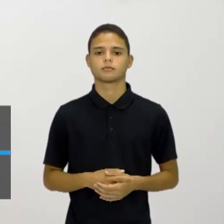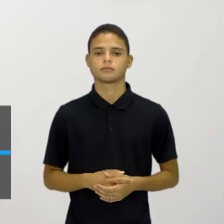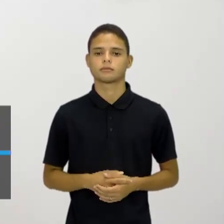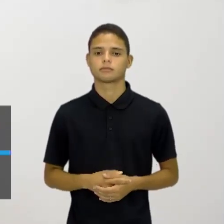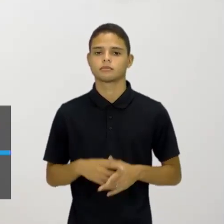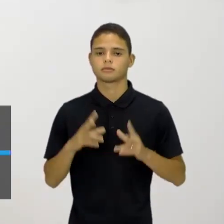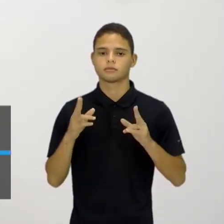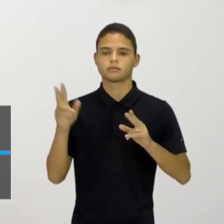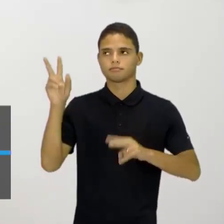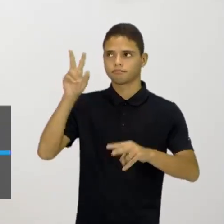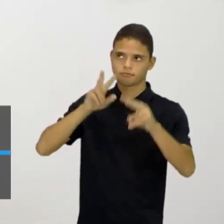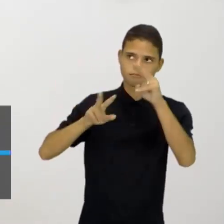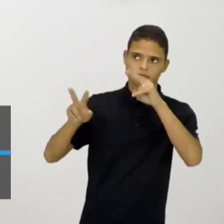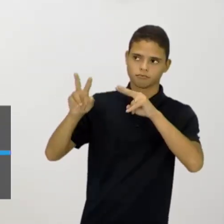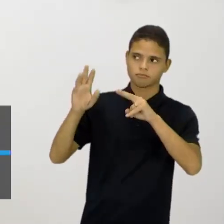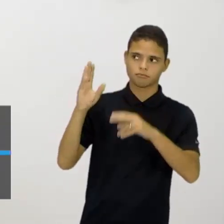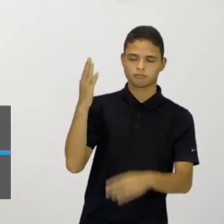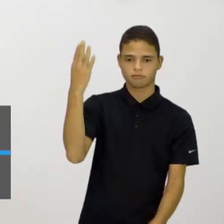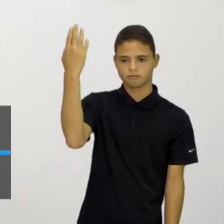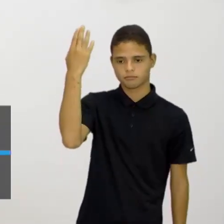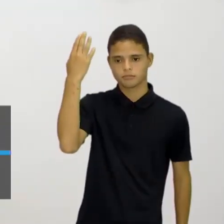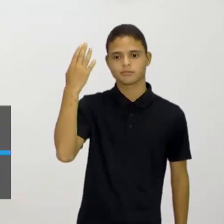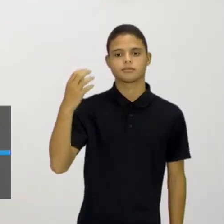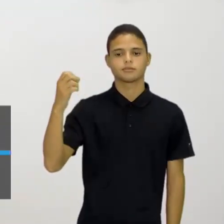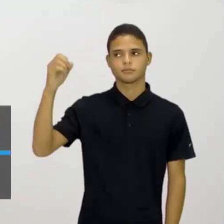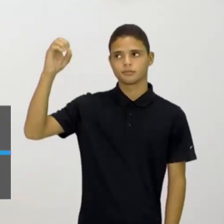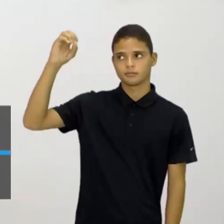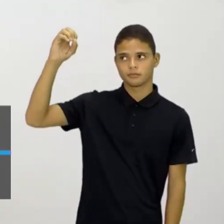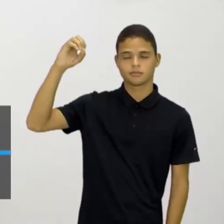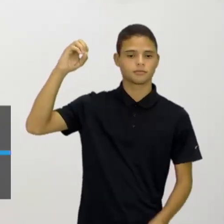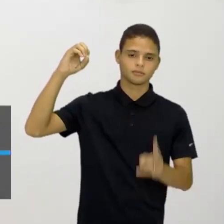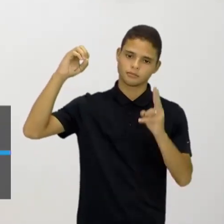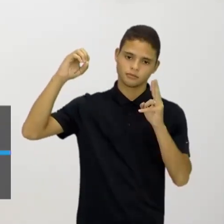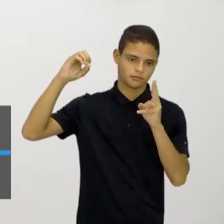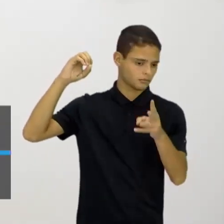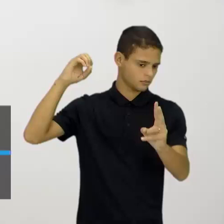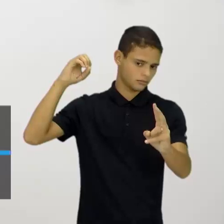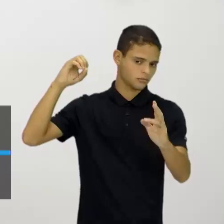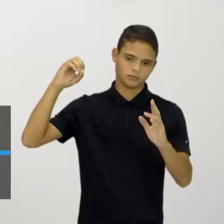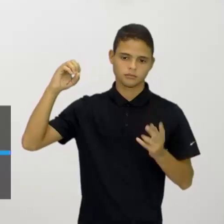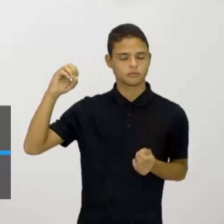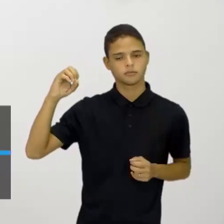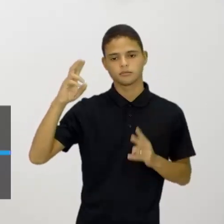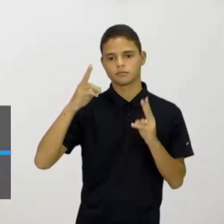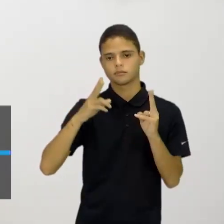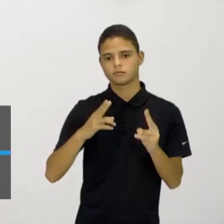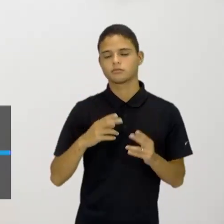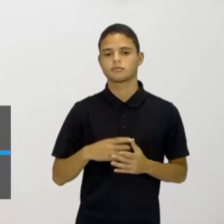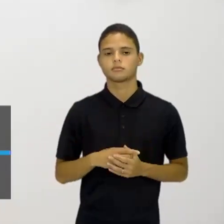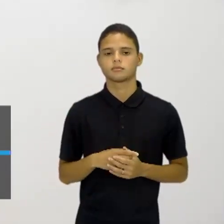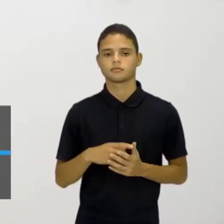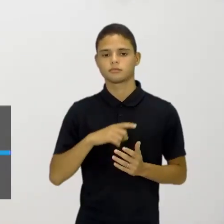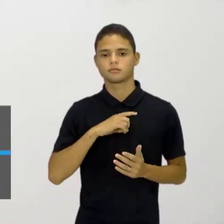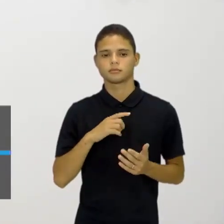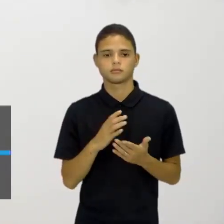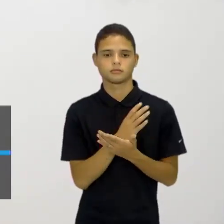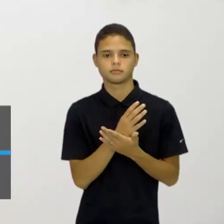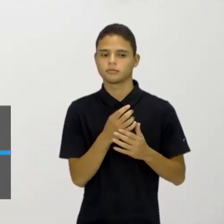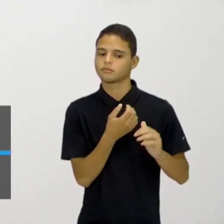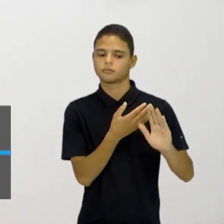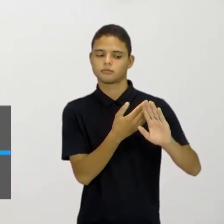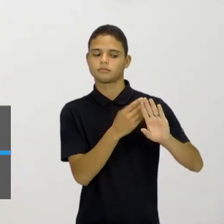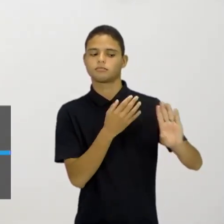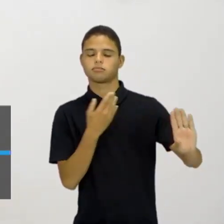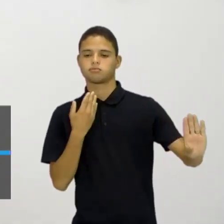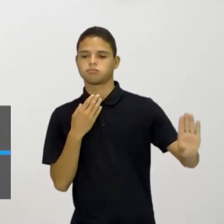ilusões de ótica as lutas sempre lá no mesmo lugar com uma certa turbulência do se distanciarem suave o